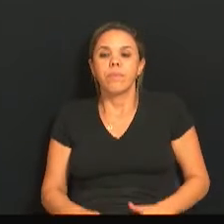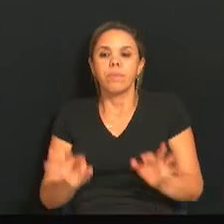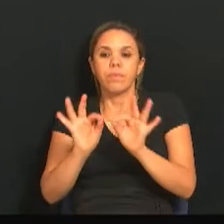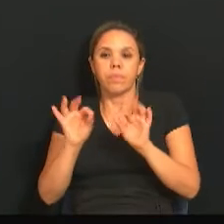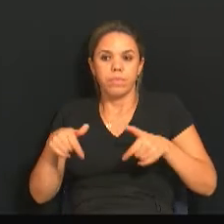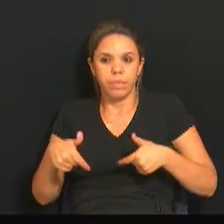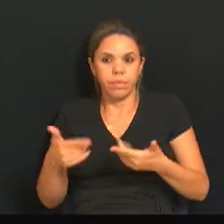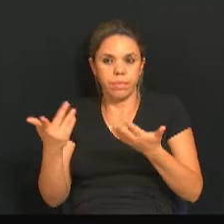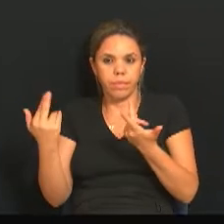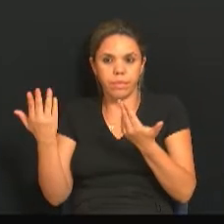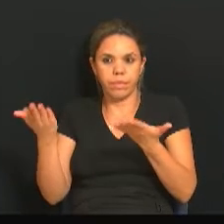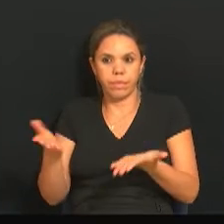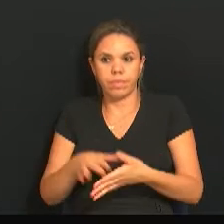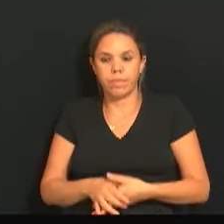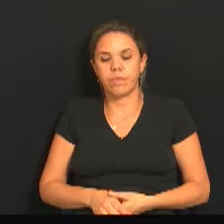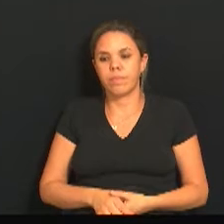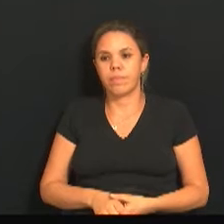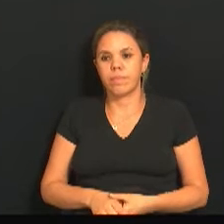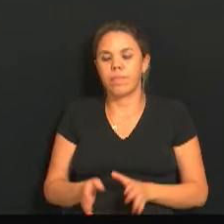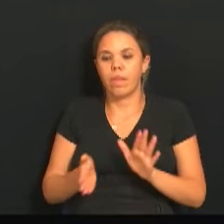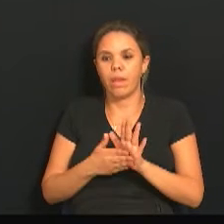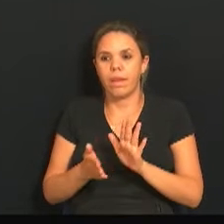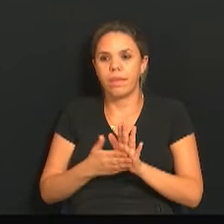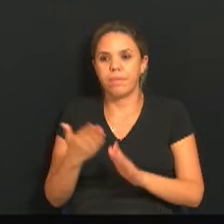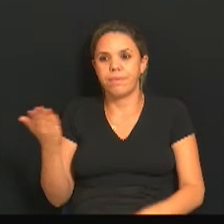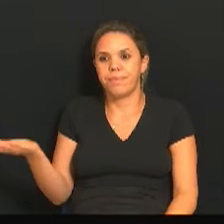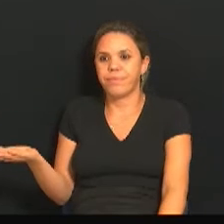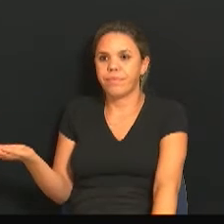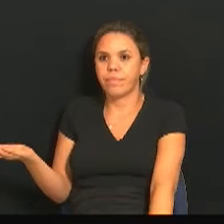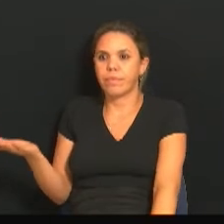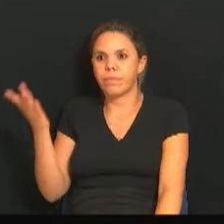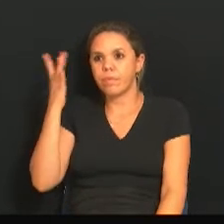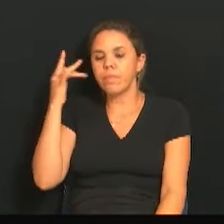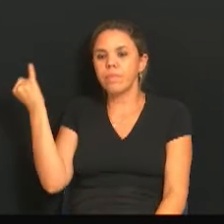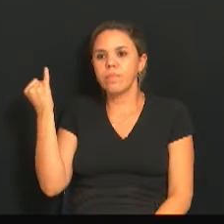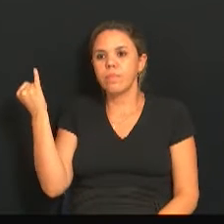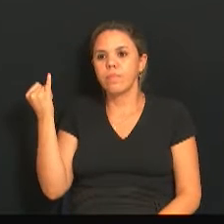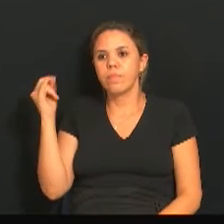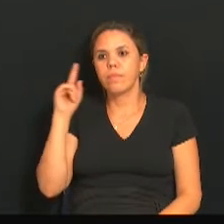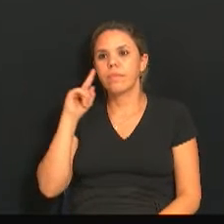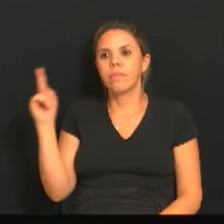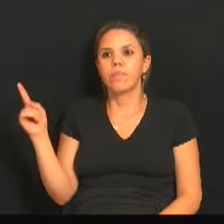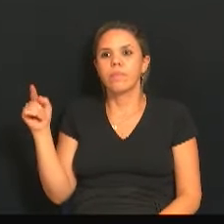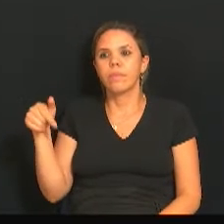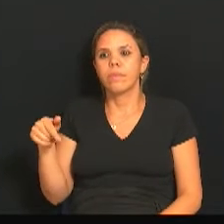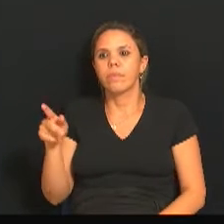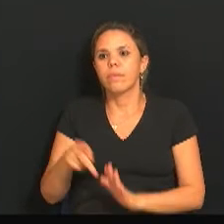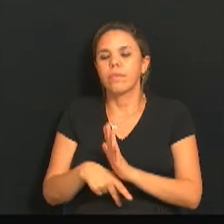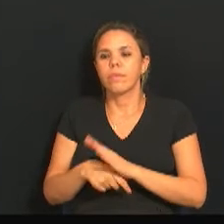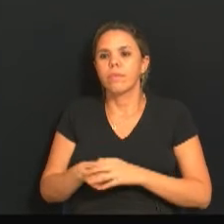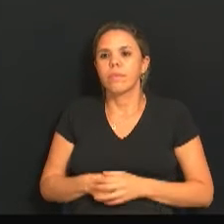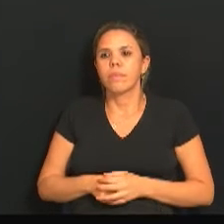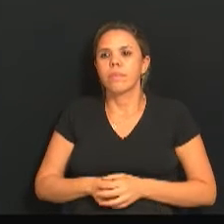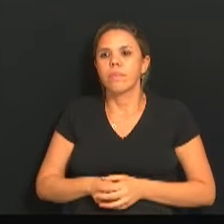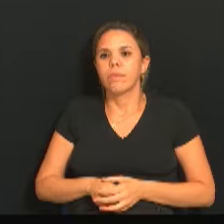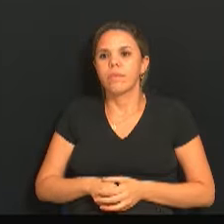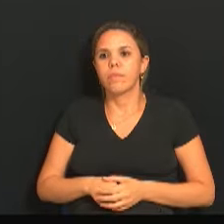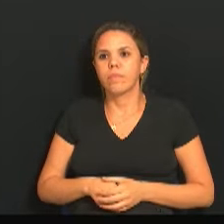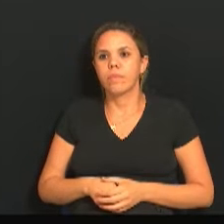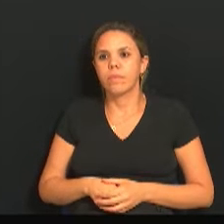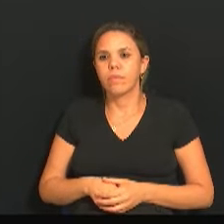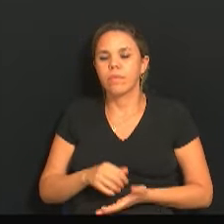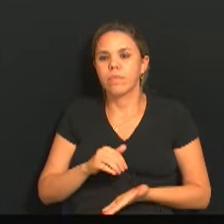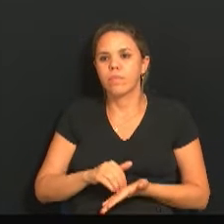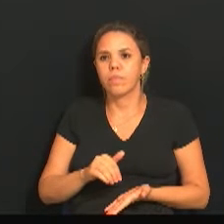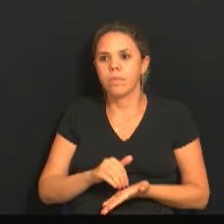que está sendo proposta, né? Amanhã vai ser um dia muito importante para esse projeto, coordenado aí pela